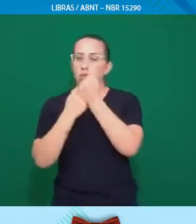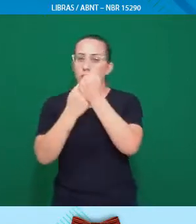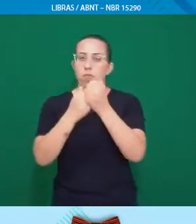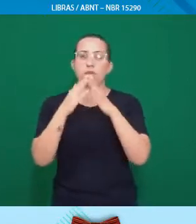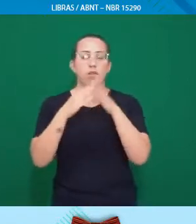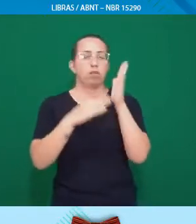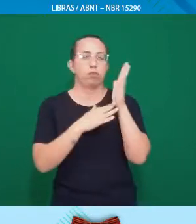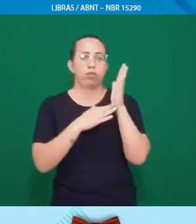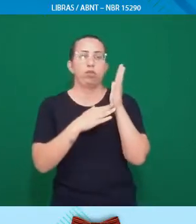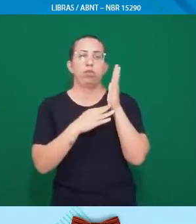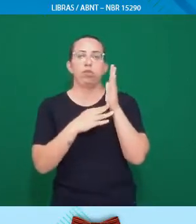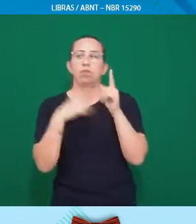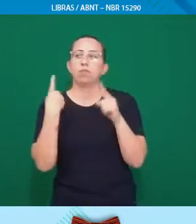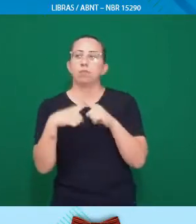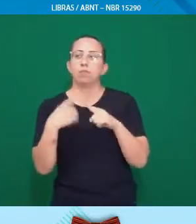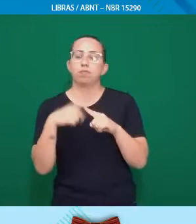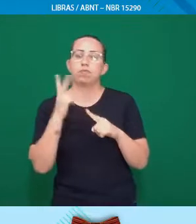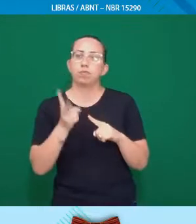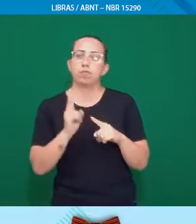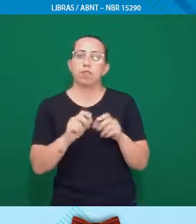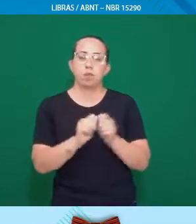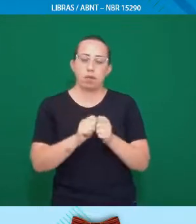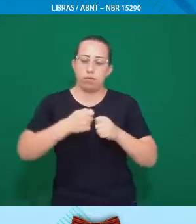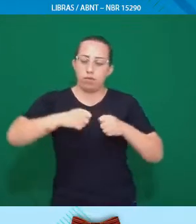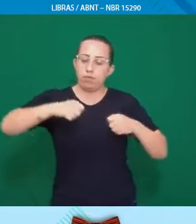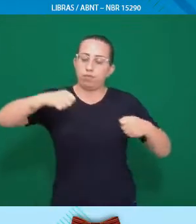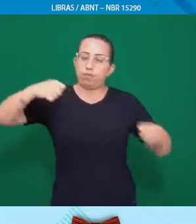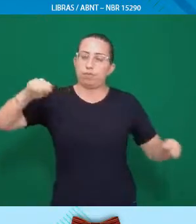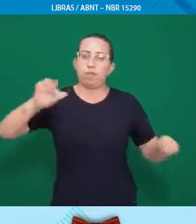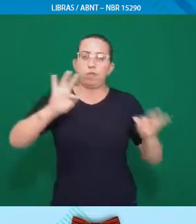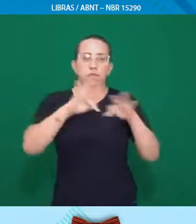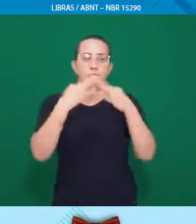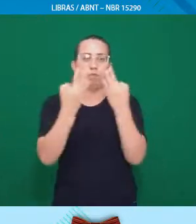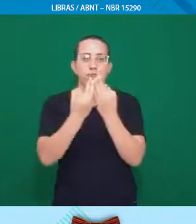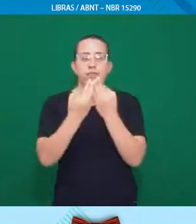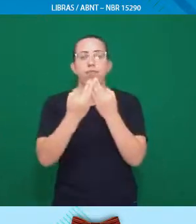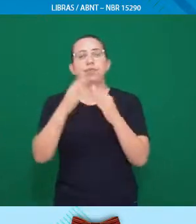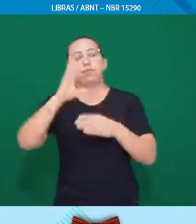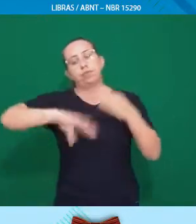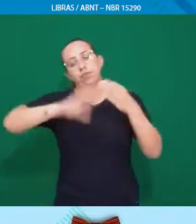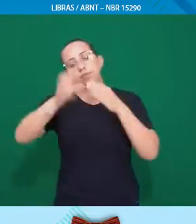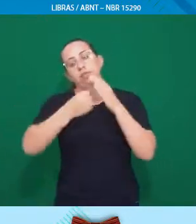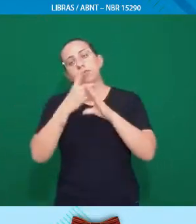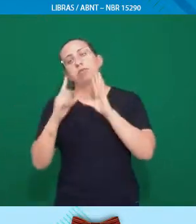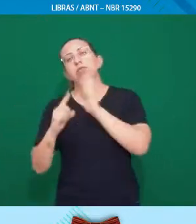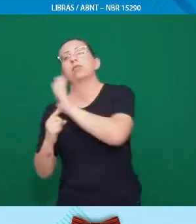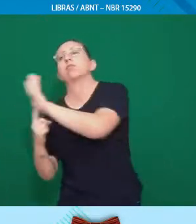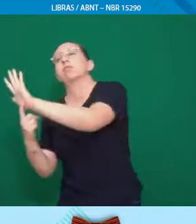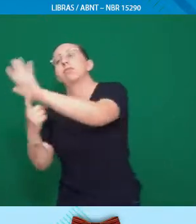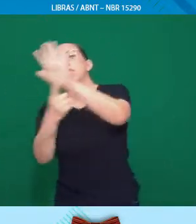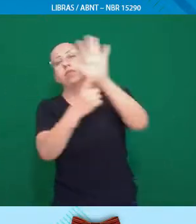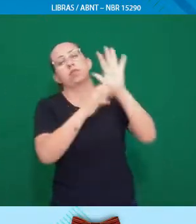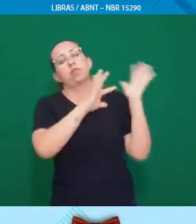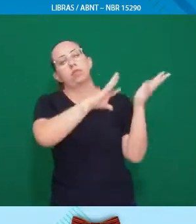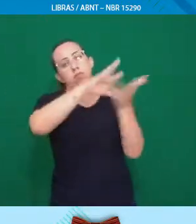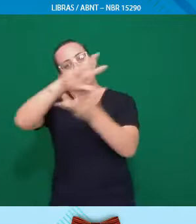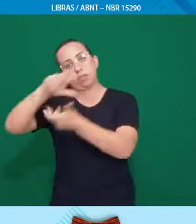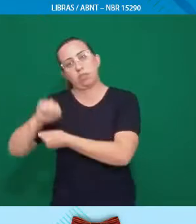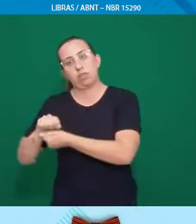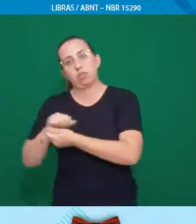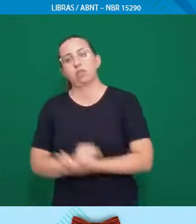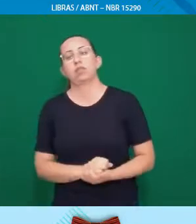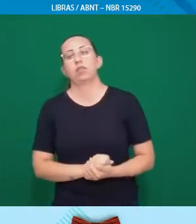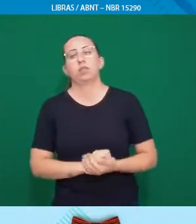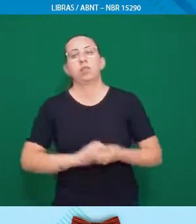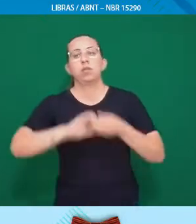esse tipo de evento porque sempre vem engrandecer e levar o nome de Campos Novos aí é todos os cantos do nosso país estão mais uma vez